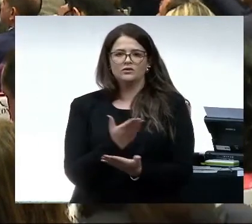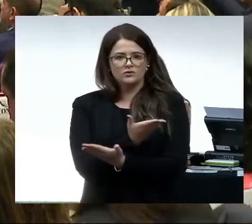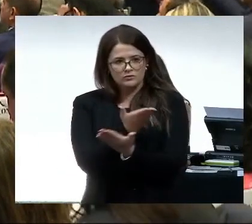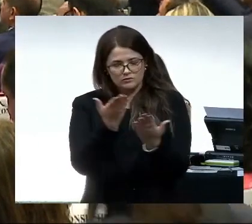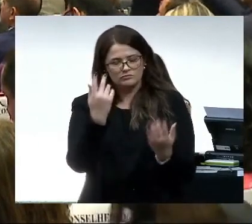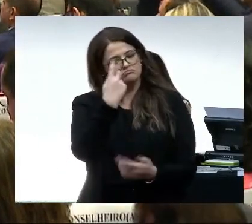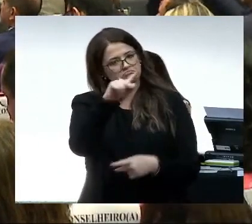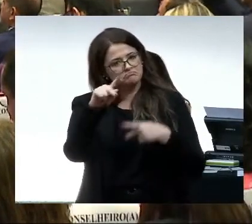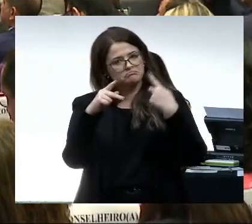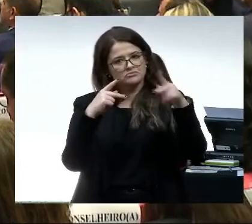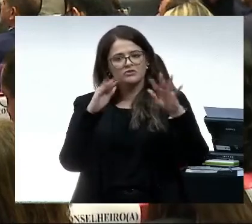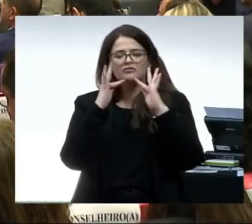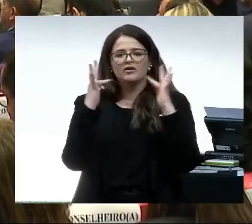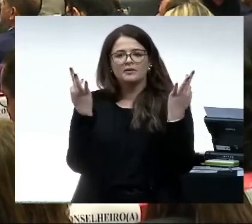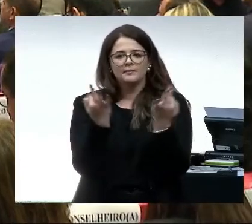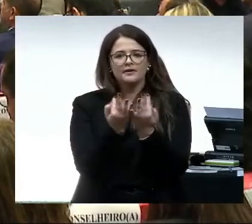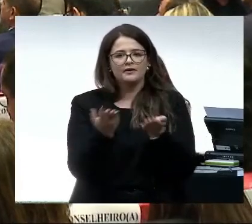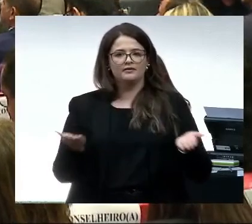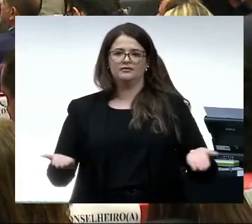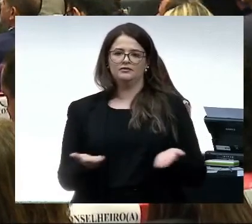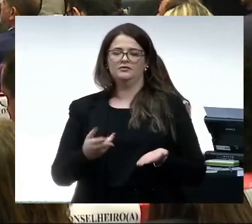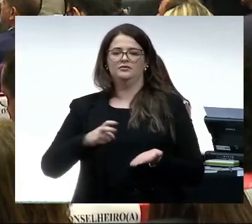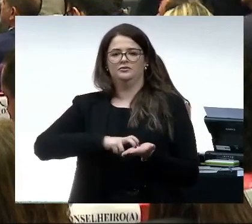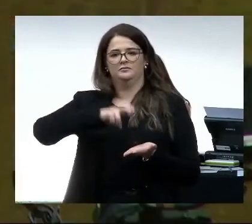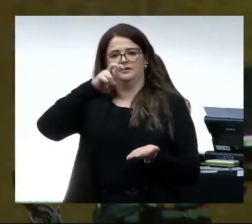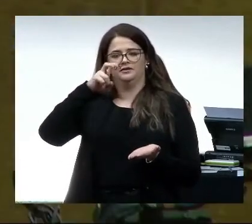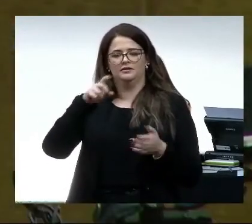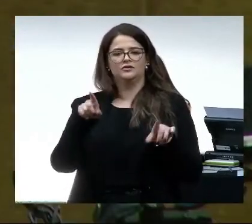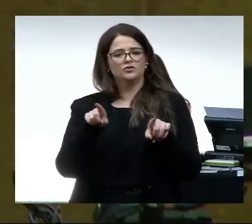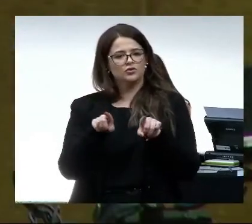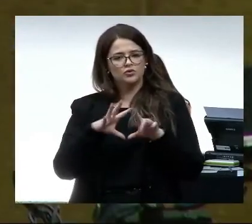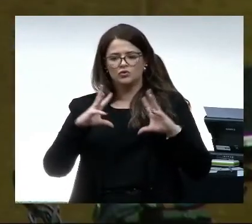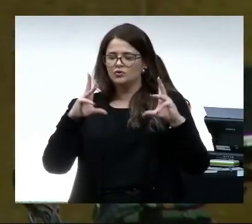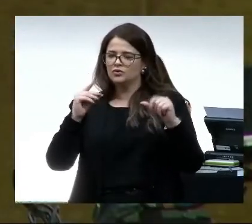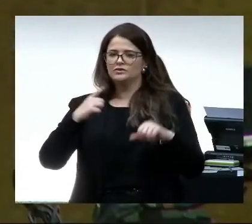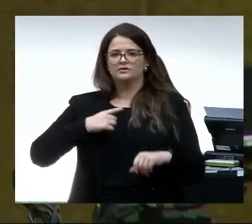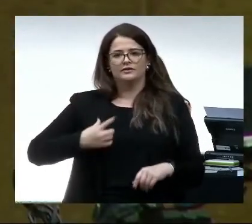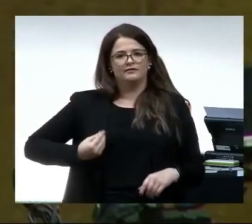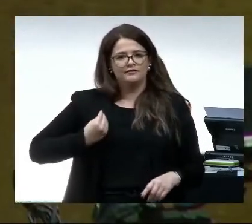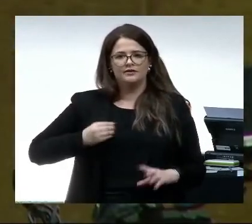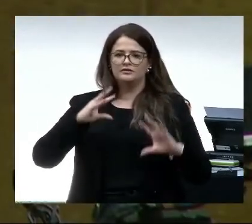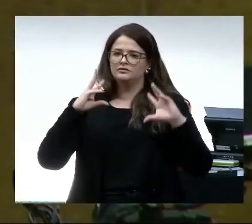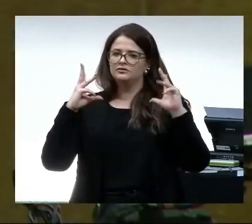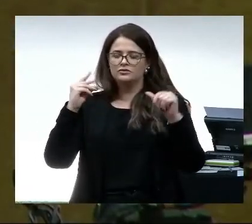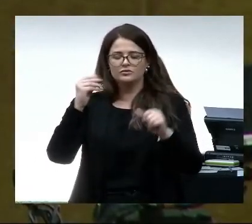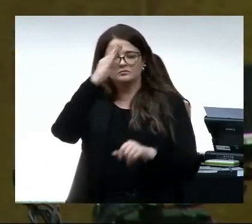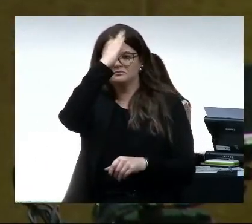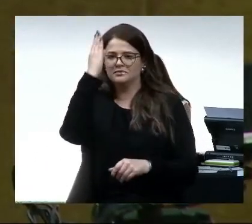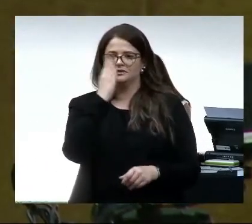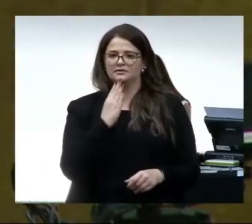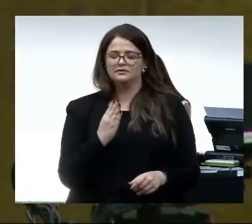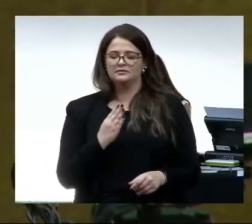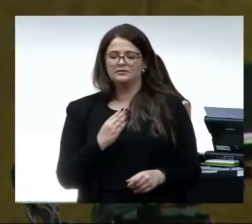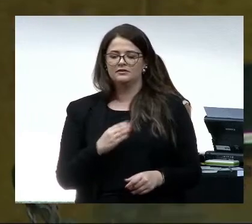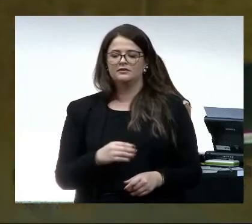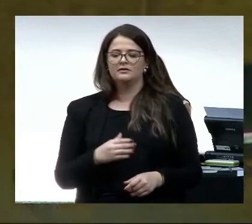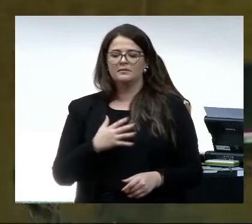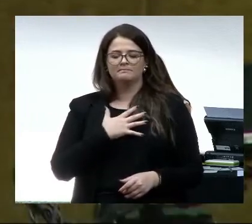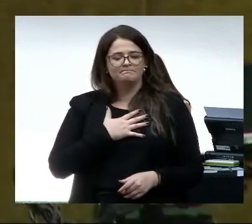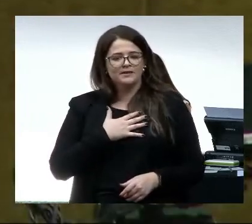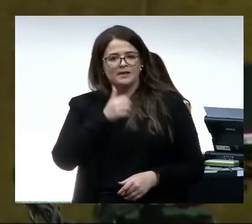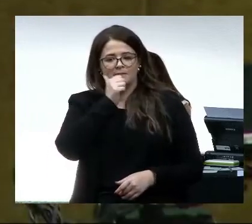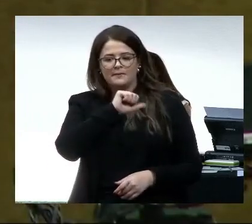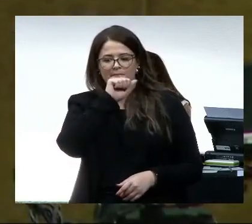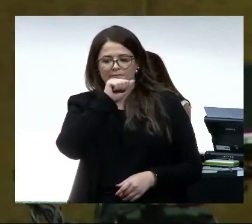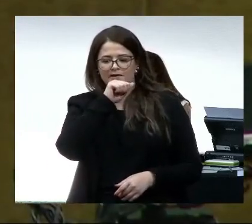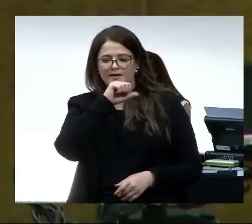famílias de todos os empossados dessa manhã, de todos os presentes e de todos os brasileiros, nas pessoas da minha mãe, Maria do Carmo